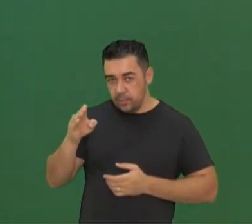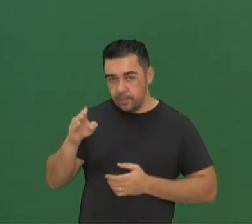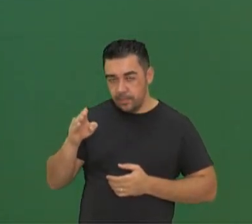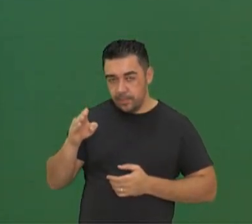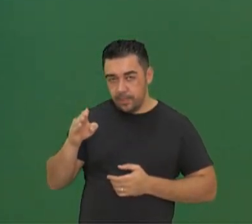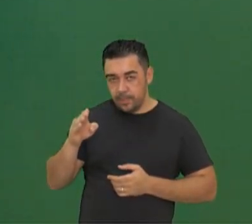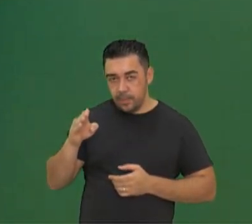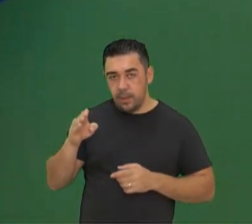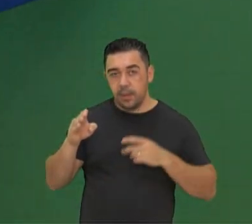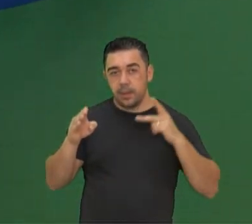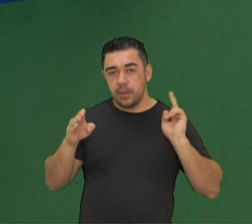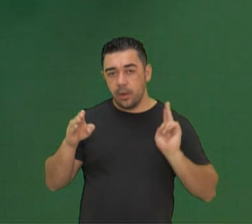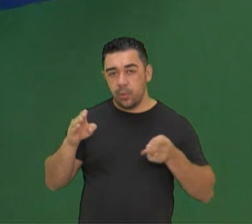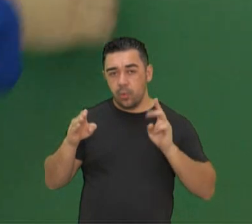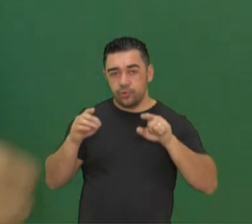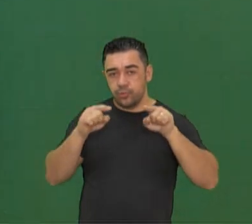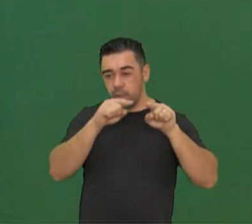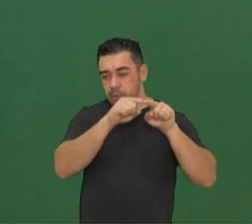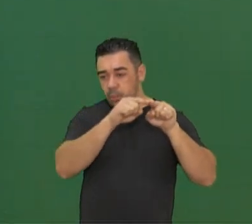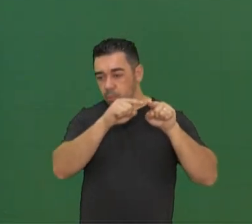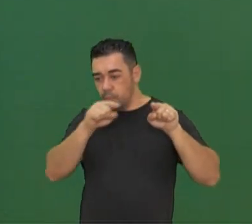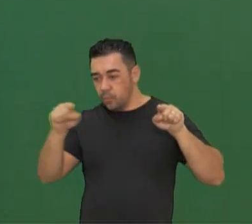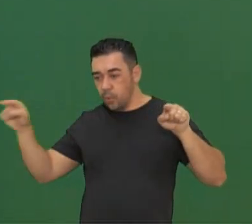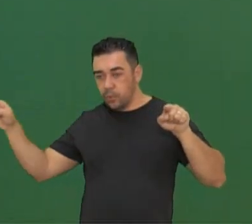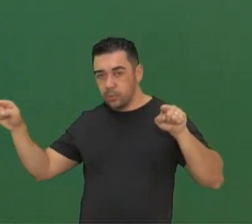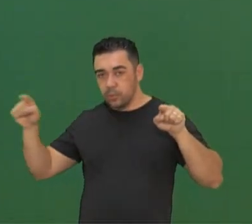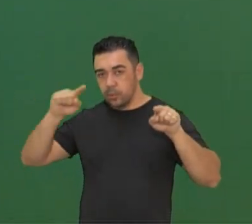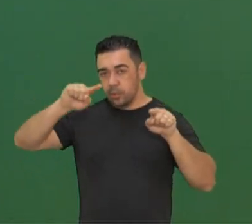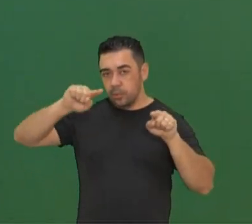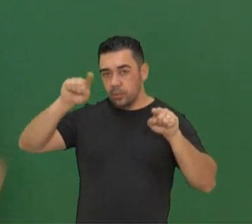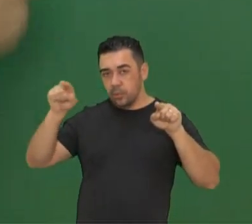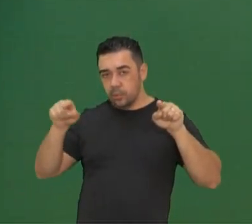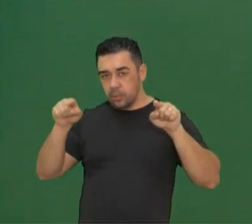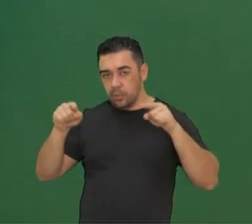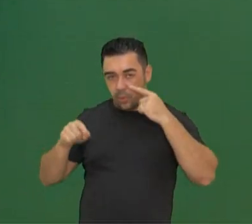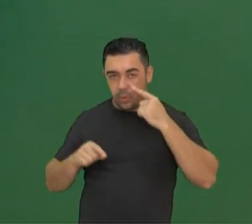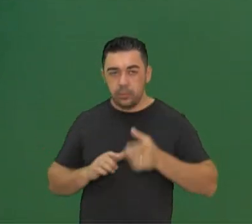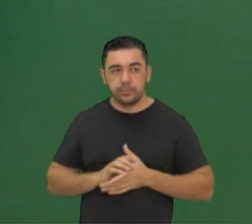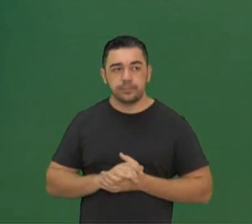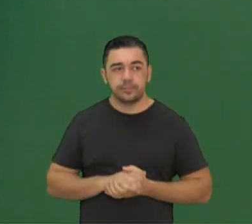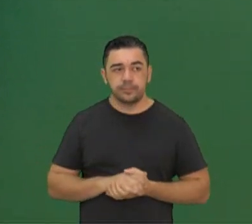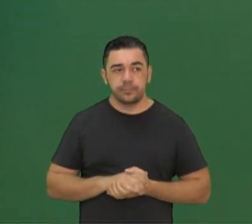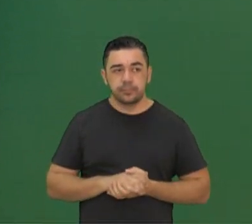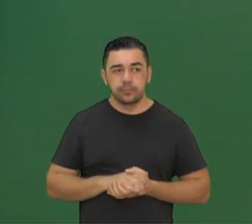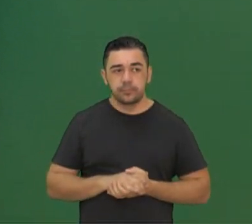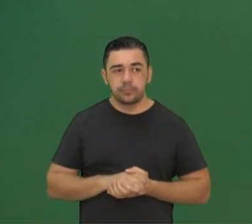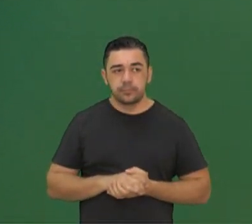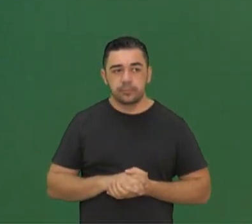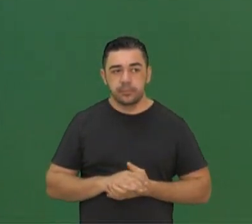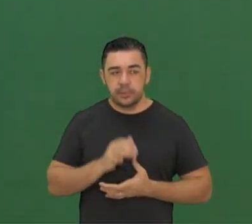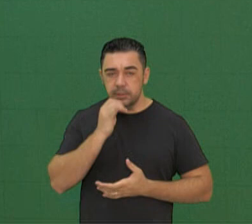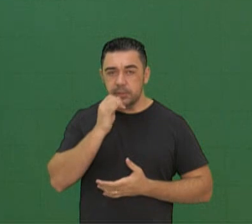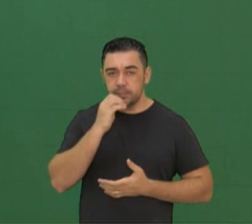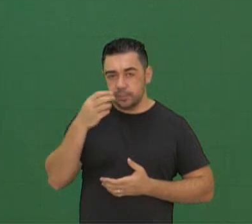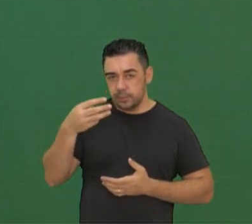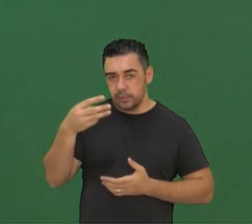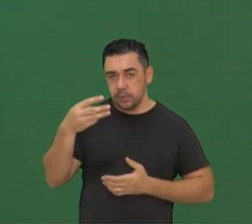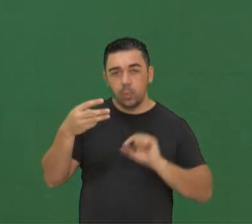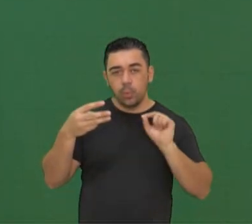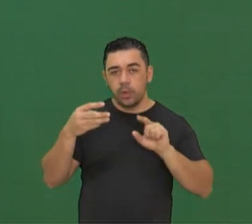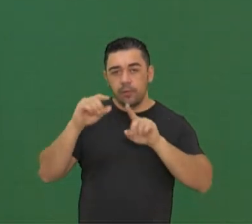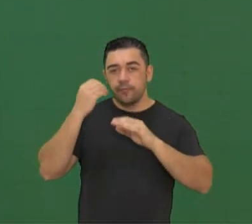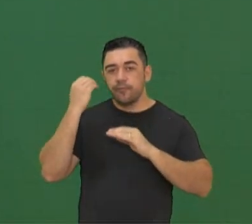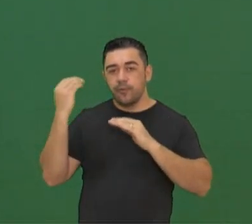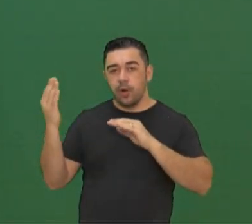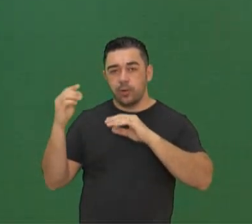pelo prolongamento do outro lado. Então, ó, vamos pegar esse vértice aqui. O que seria um ângulo externo nesse